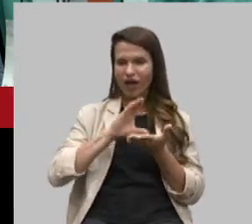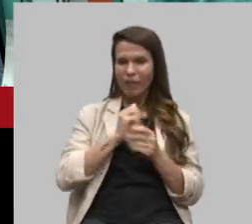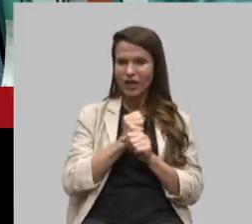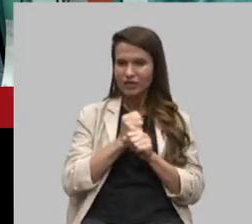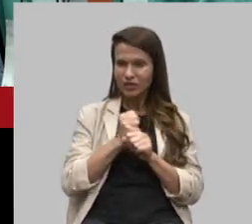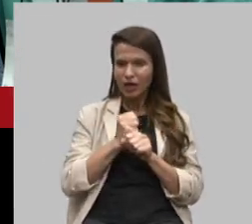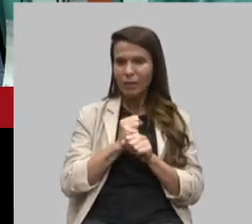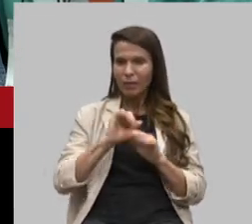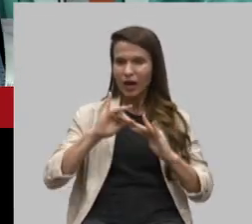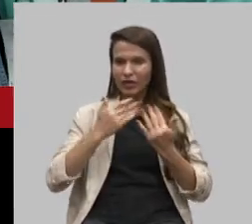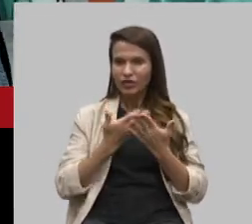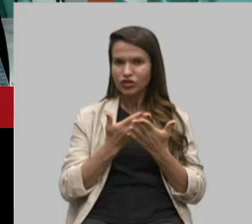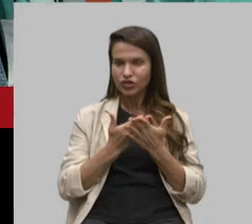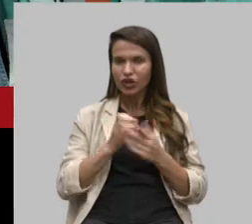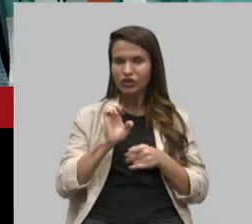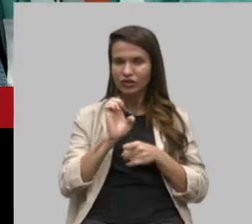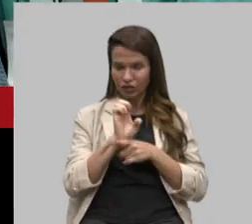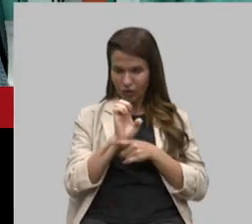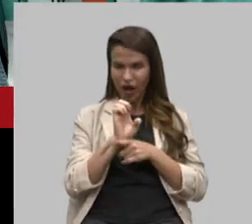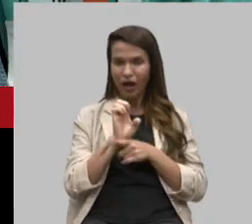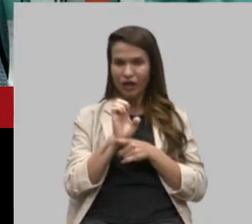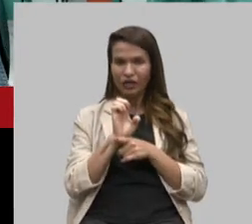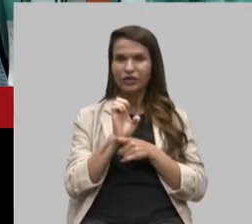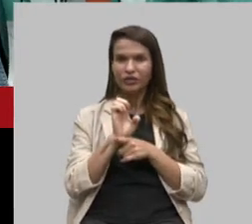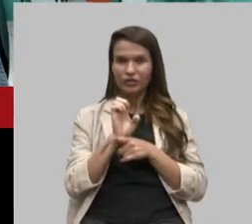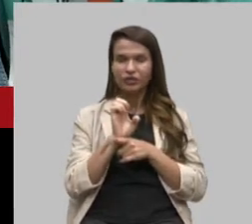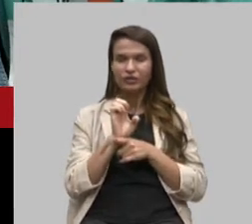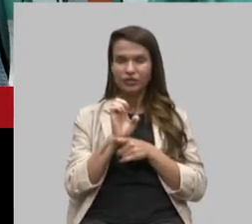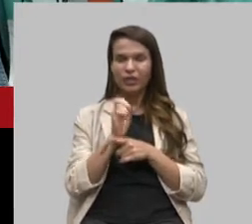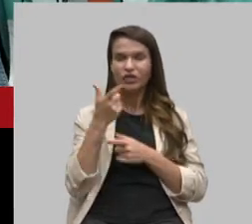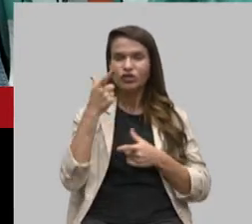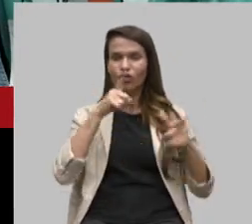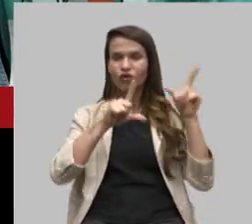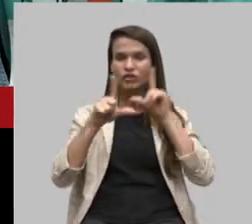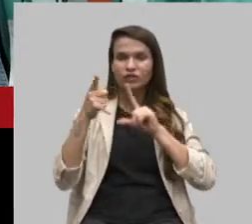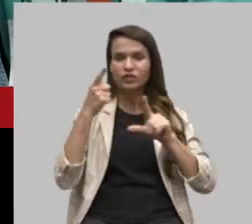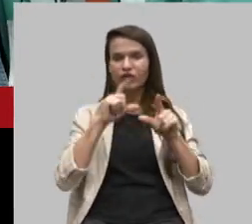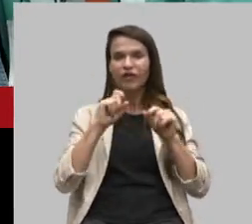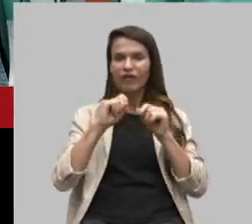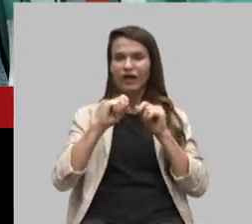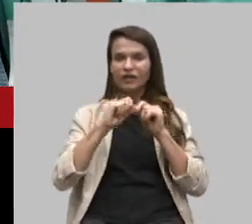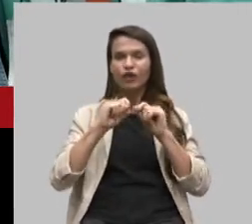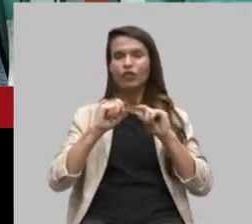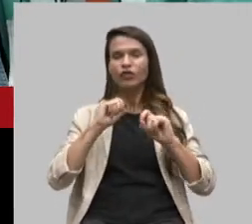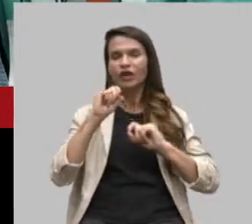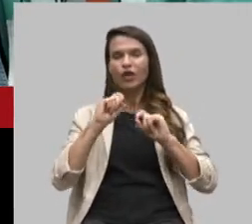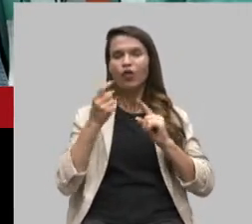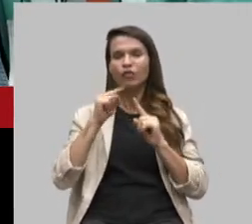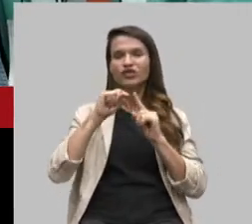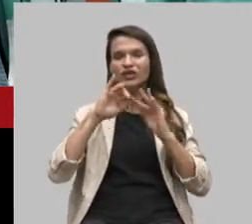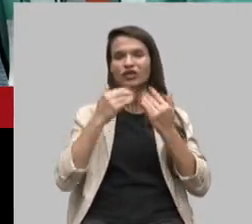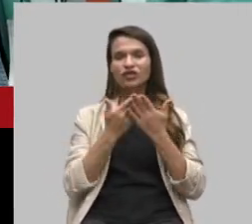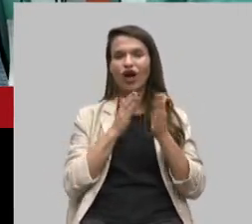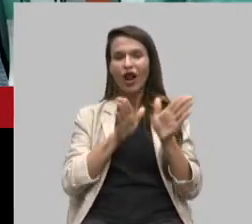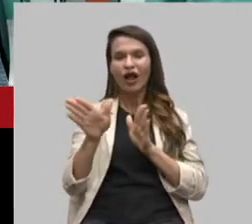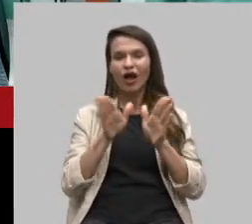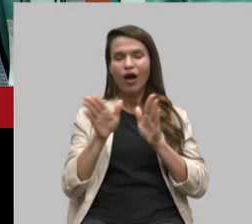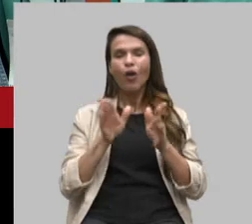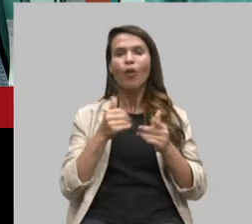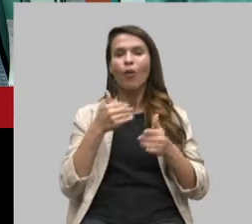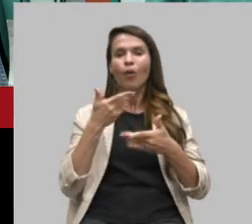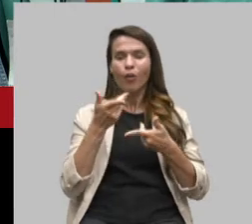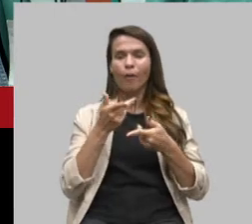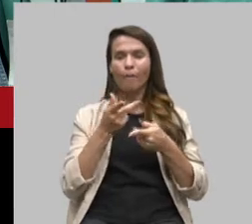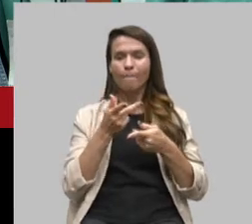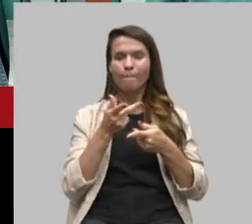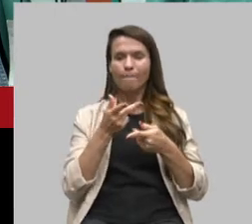escolas estaduais para para eles conseguirem tornar as escolas acessíveis então um projeto de fiscalização seria muito eficaz para